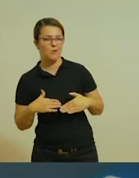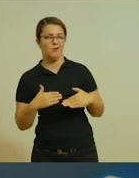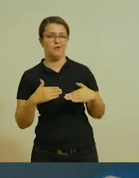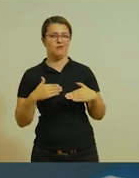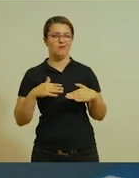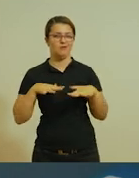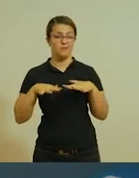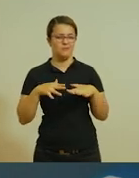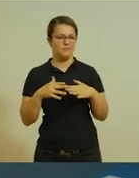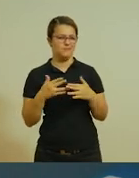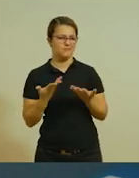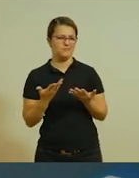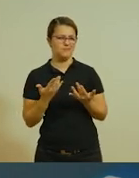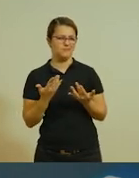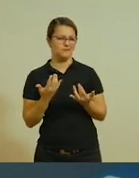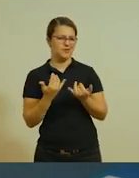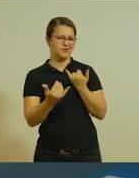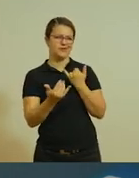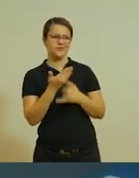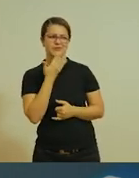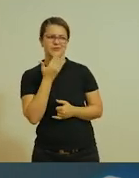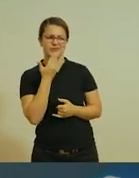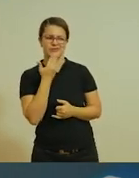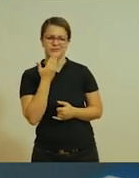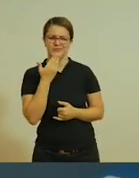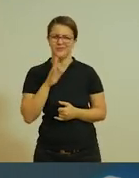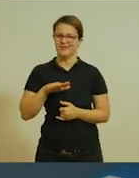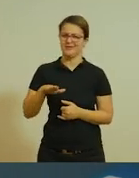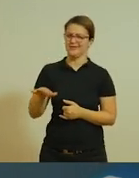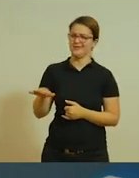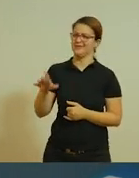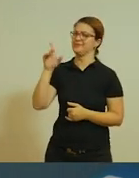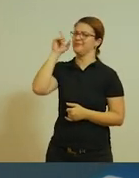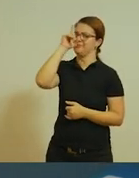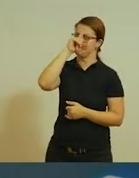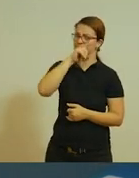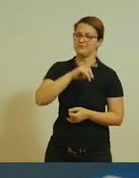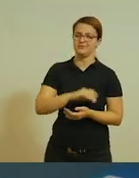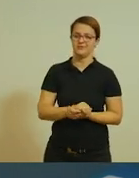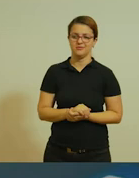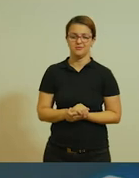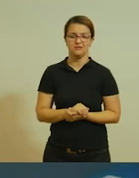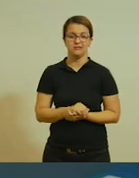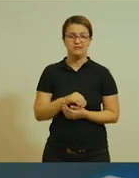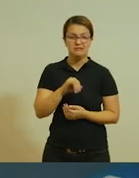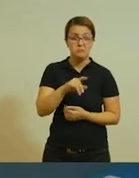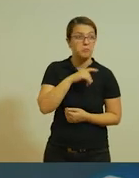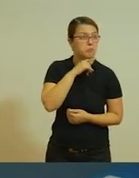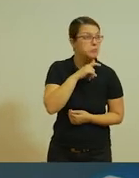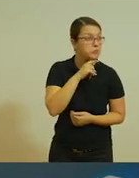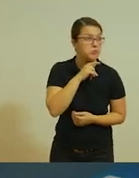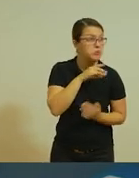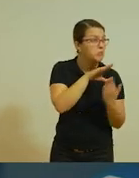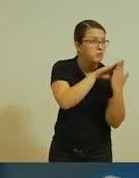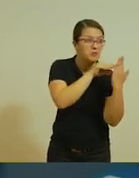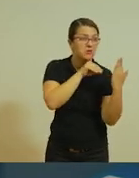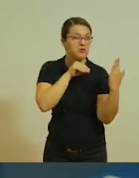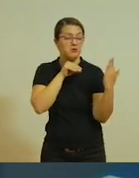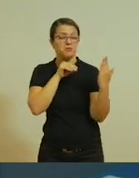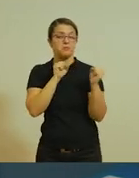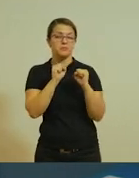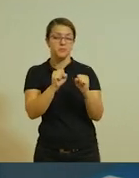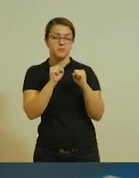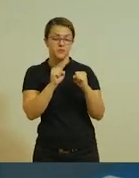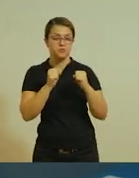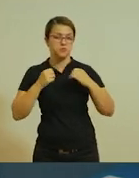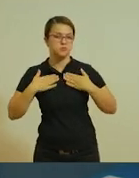Isso parece fácil para nós adultos, mas para criança às vezes é muito difícil. E ainda se você não conseguir isso, você pode